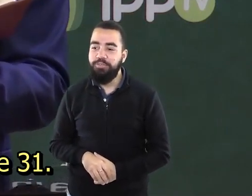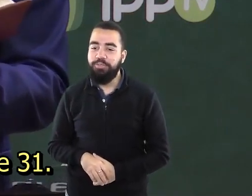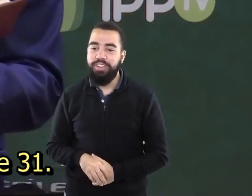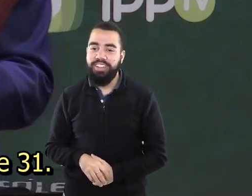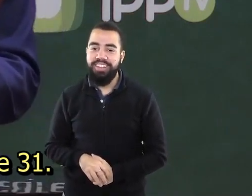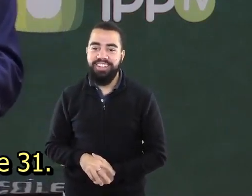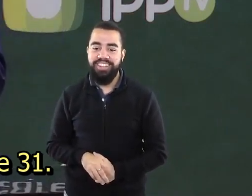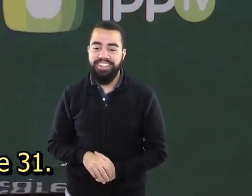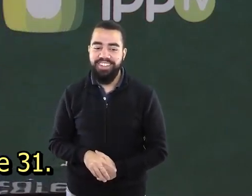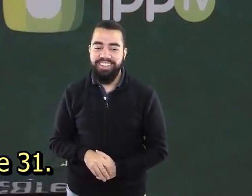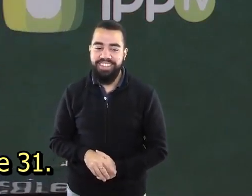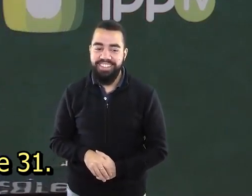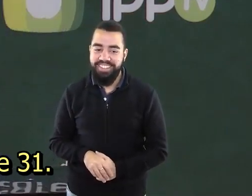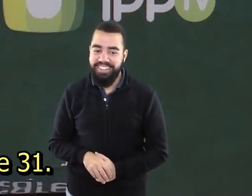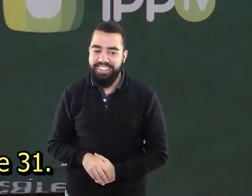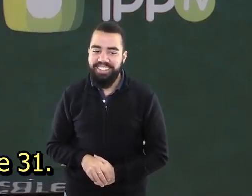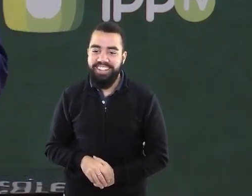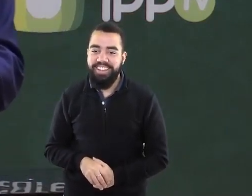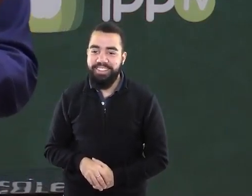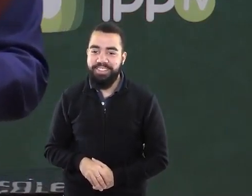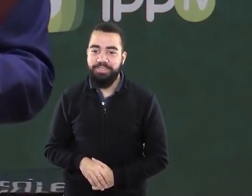31, verso 31.